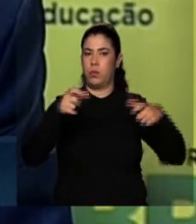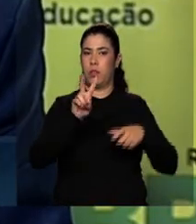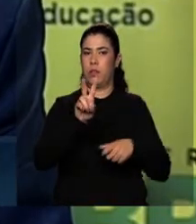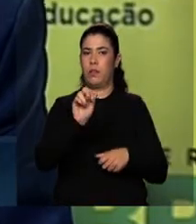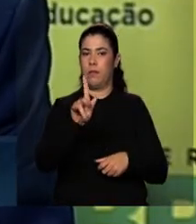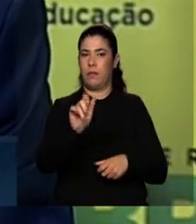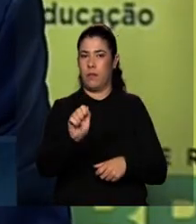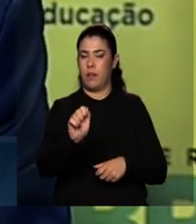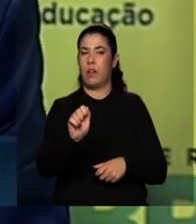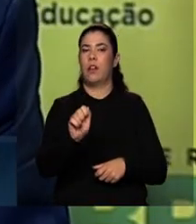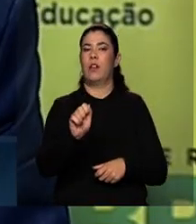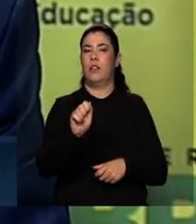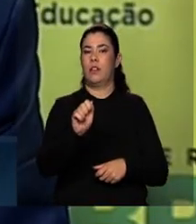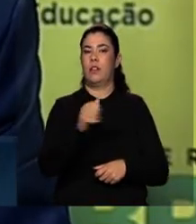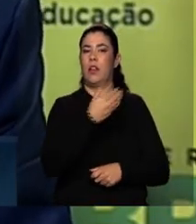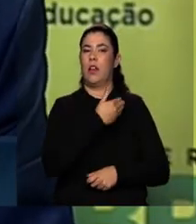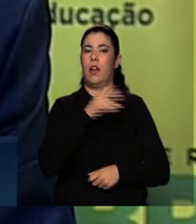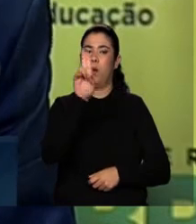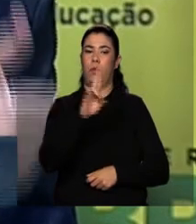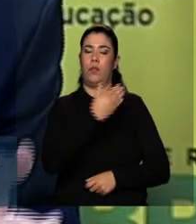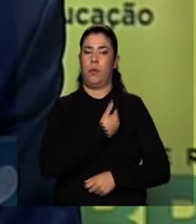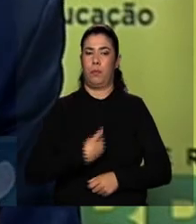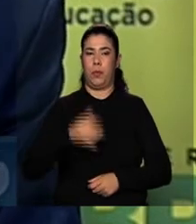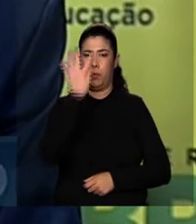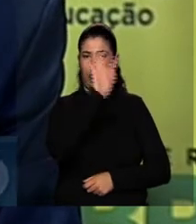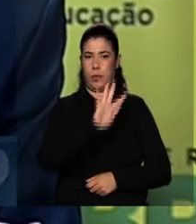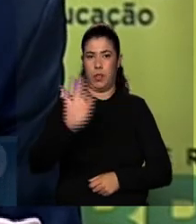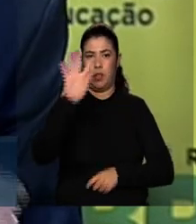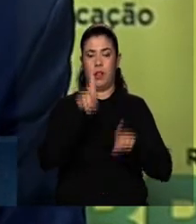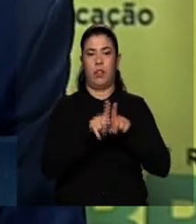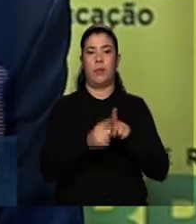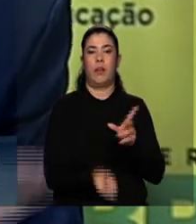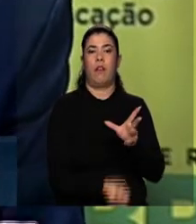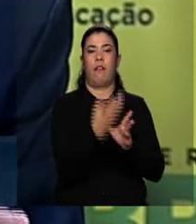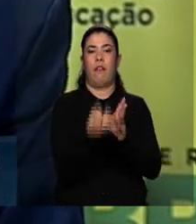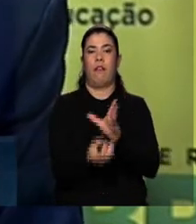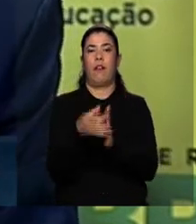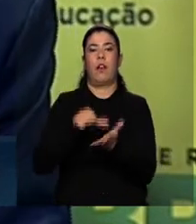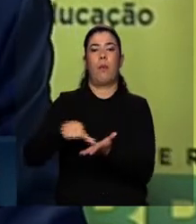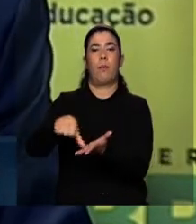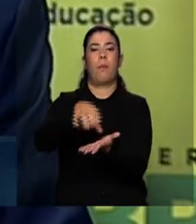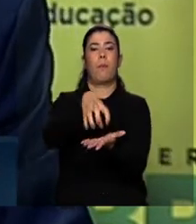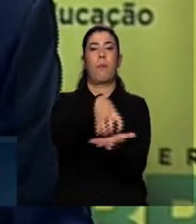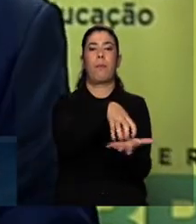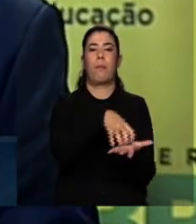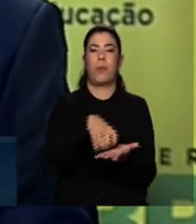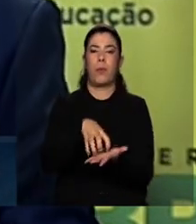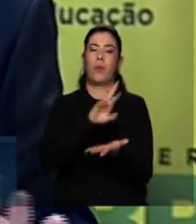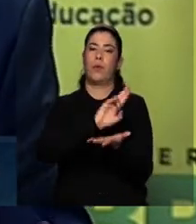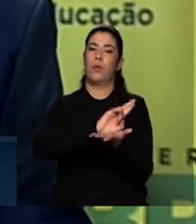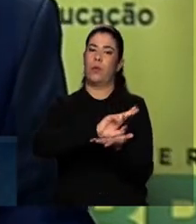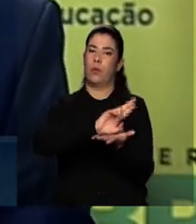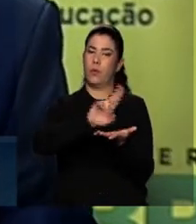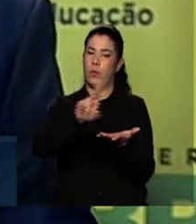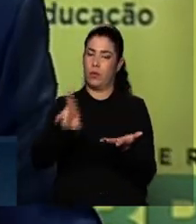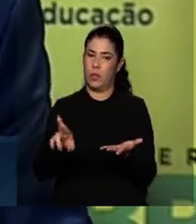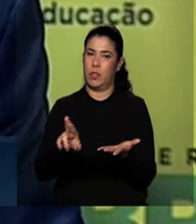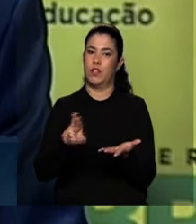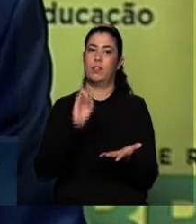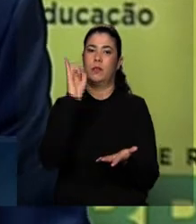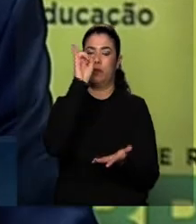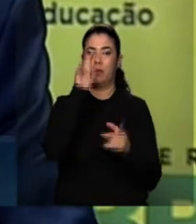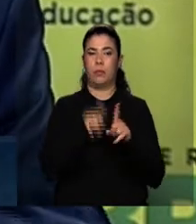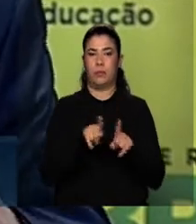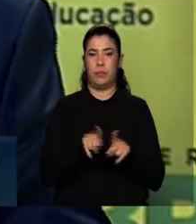universidades públicas federais principalmente, como abriram novos campus em outras cidades. Então, essa foi uma expansão importante.